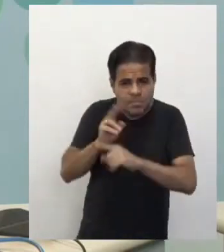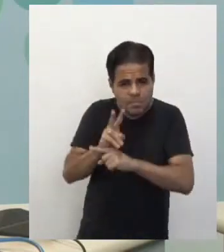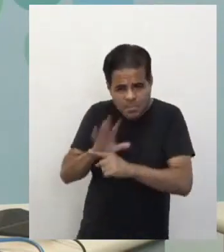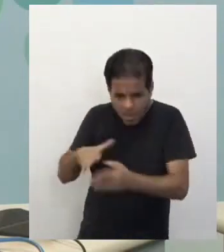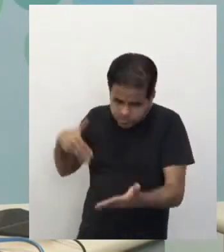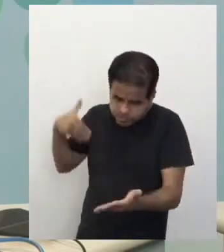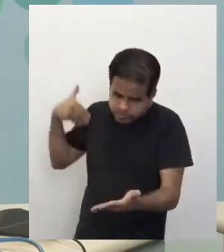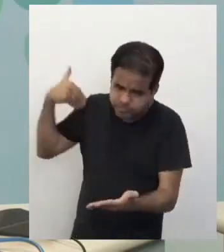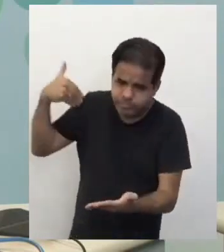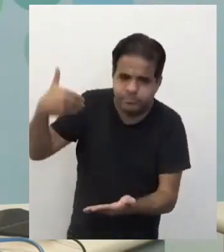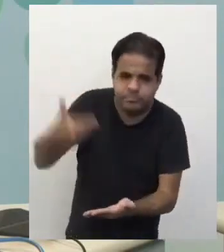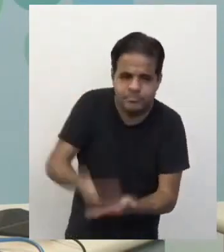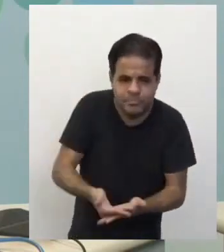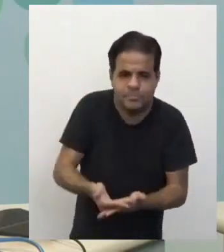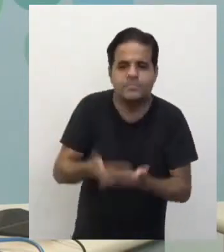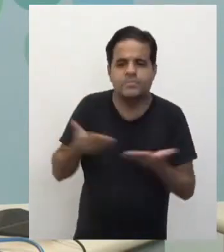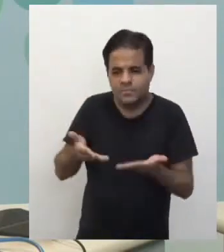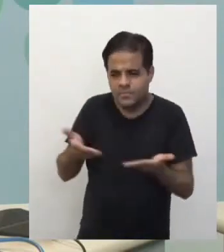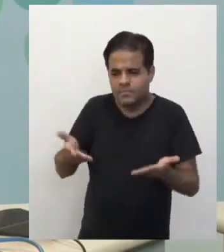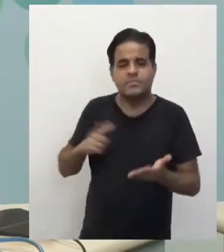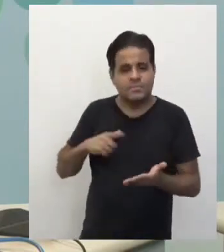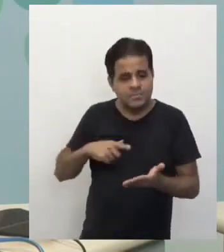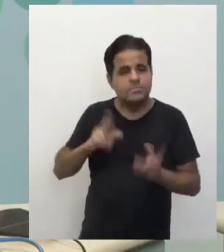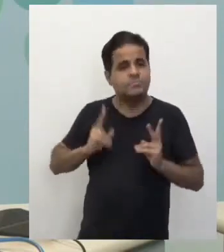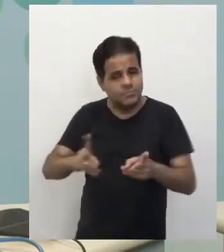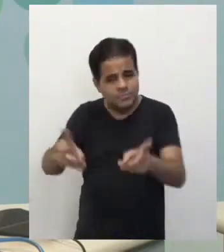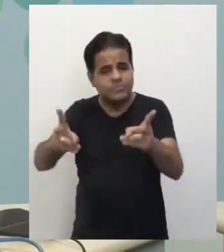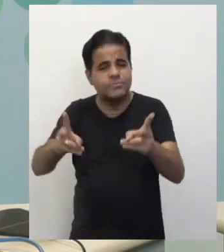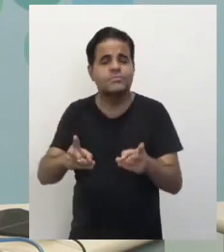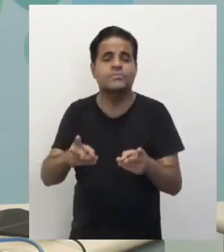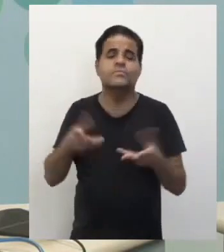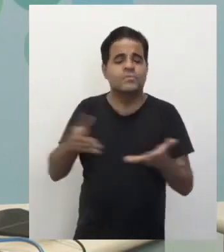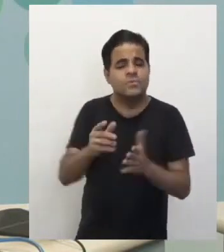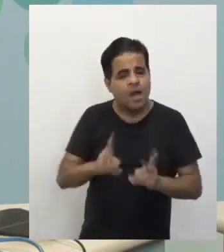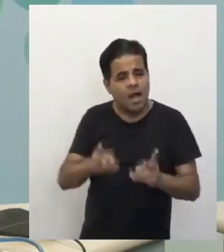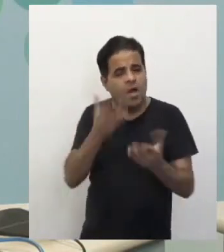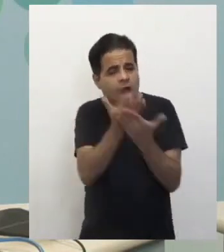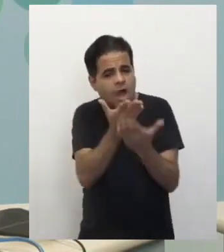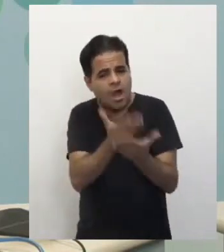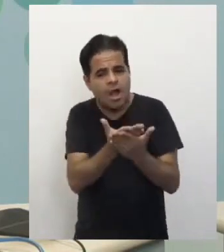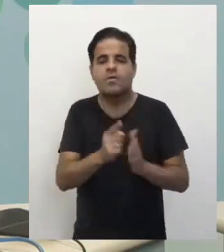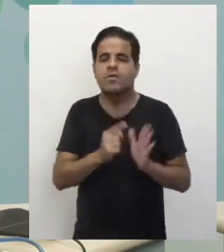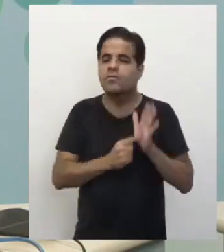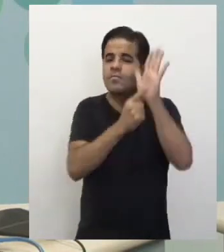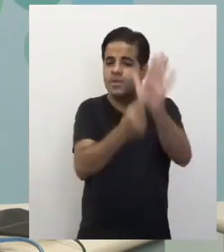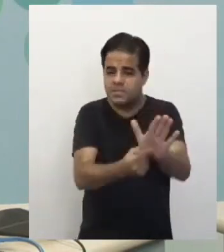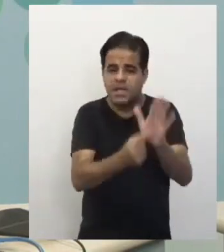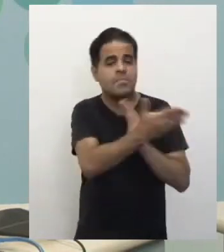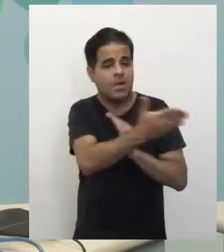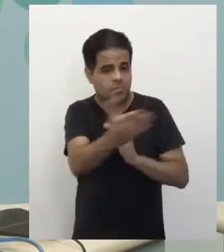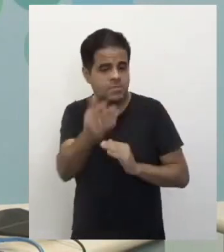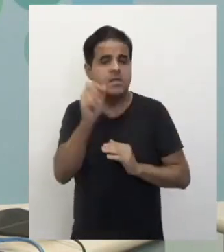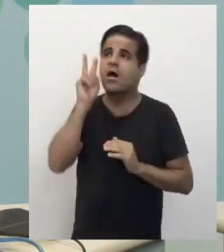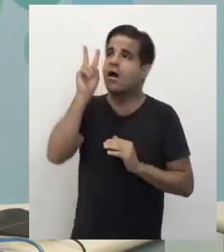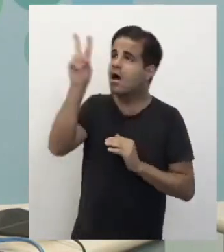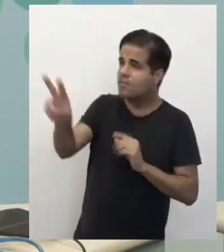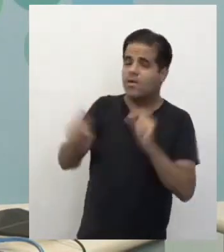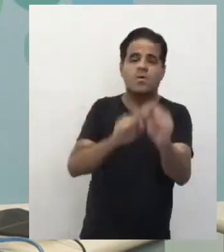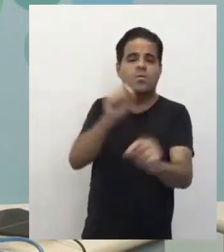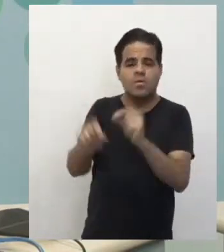até os dias de hoje. Continuando a nossa aula, agora eu vou apresentar para vocês